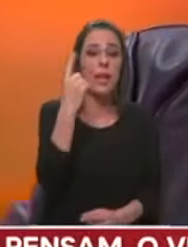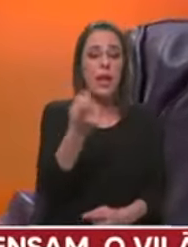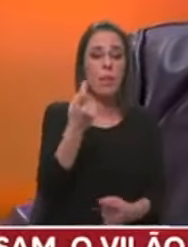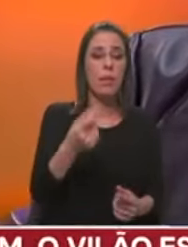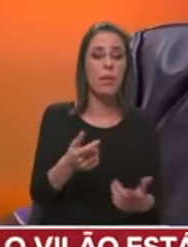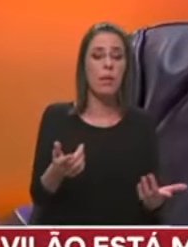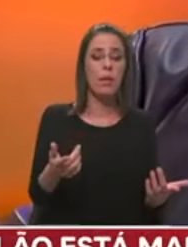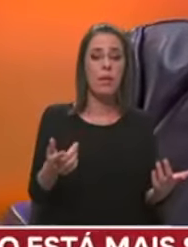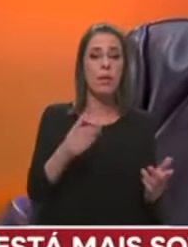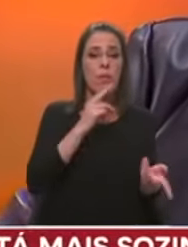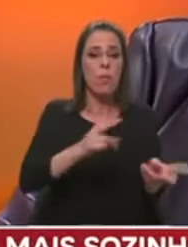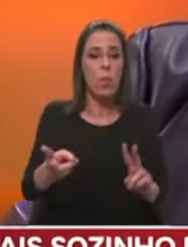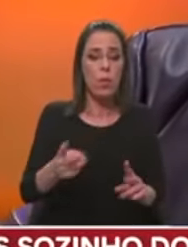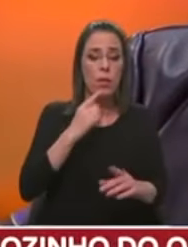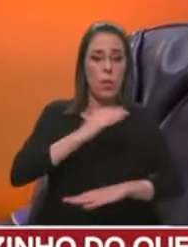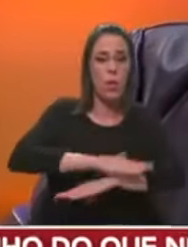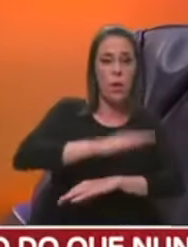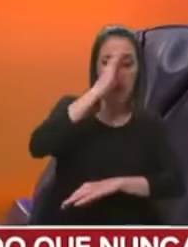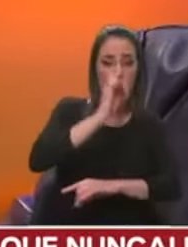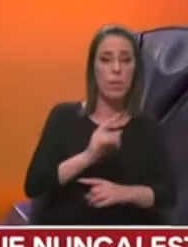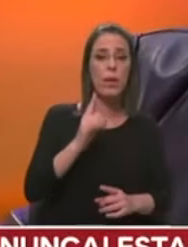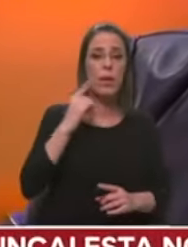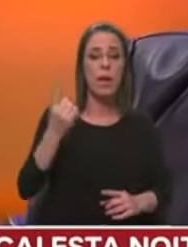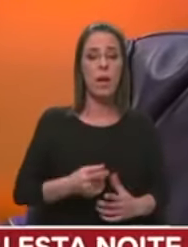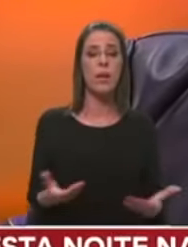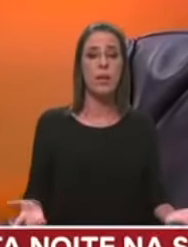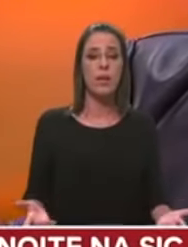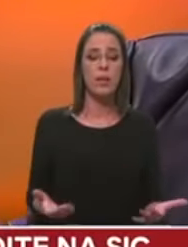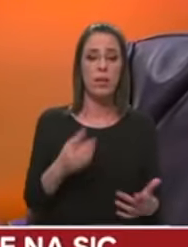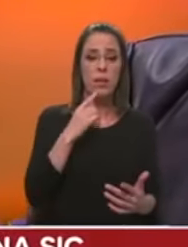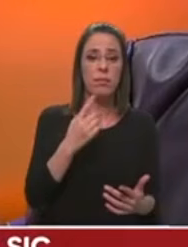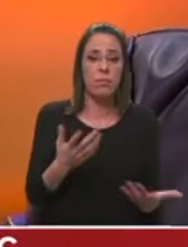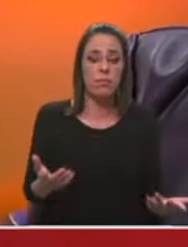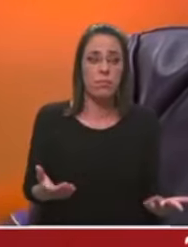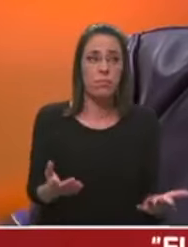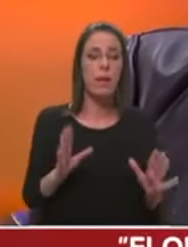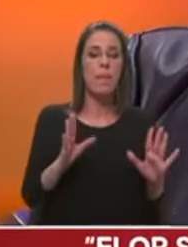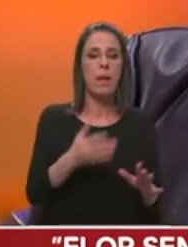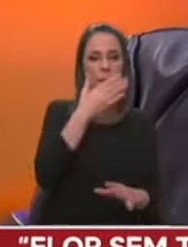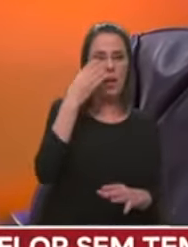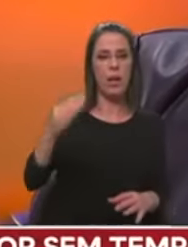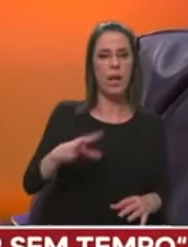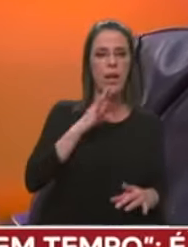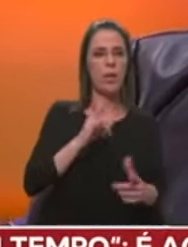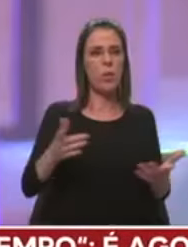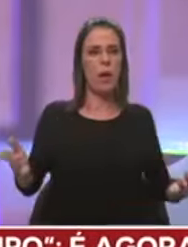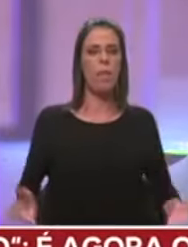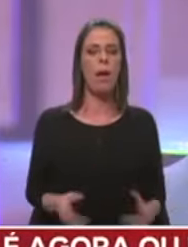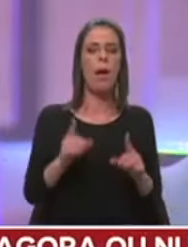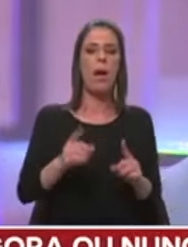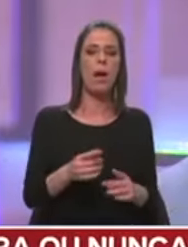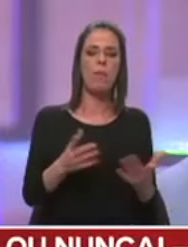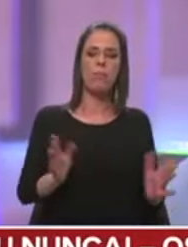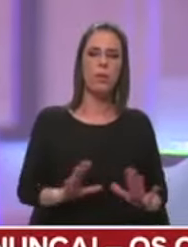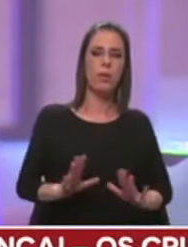e mudava, porque eu não era obediente às ordens que ele dava, não é? Sim, mas ter abandonado a sua mãe, isso perdoa-se